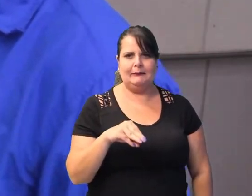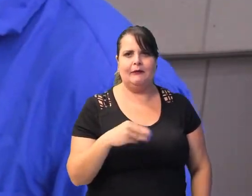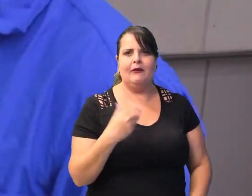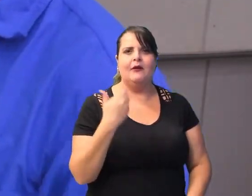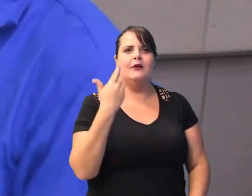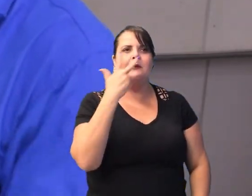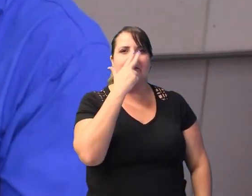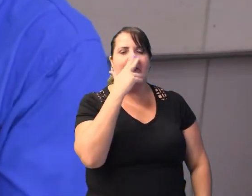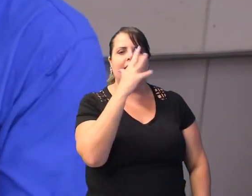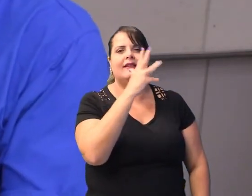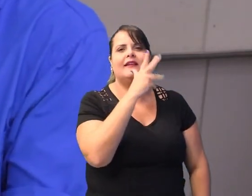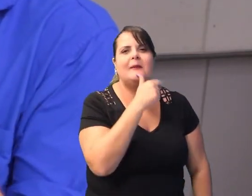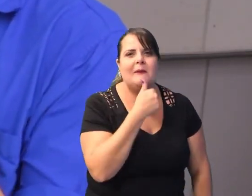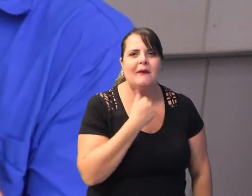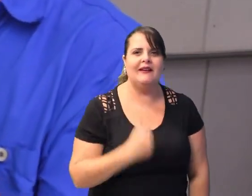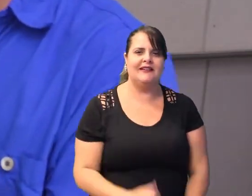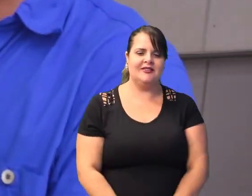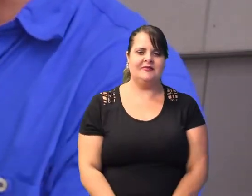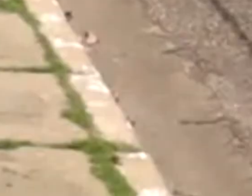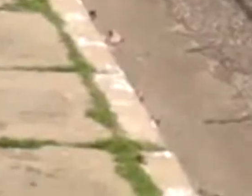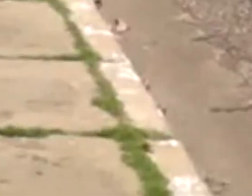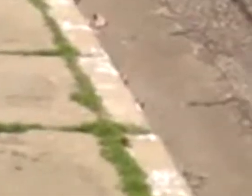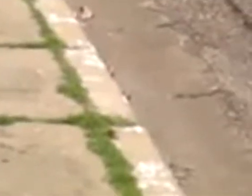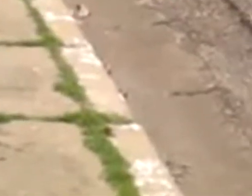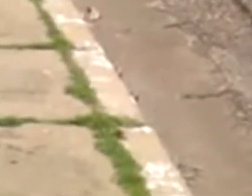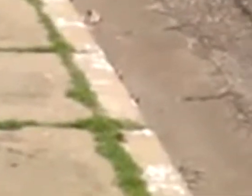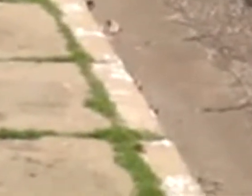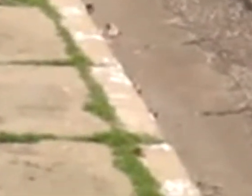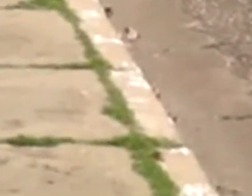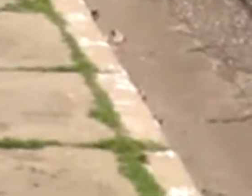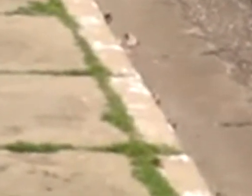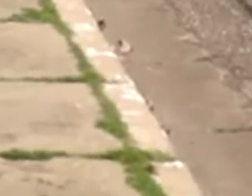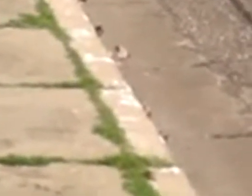isso não é é muito isso é verdade